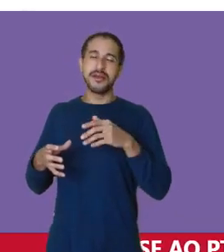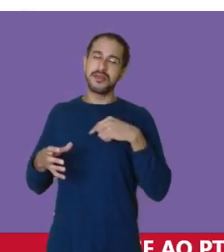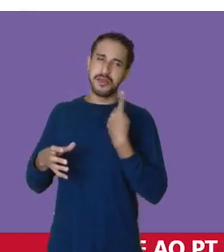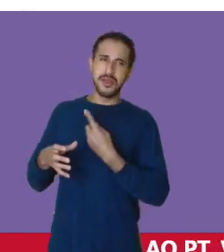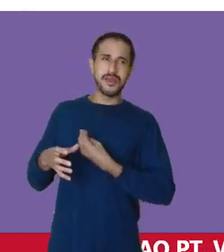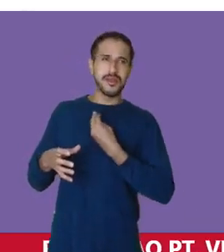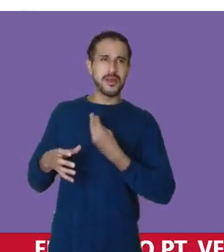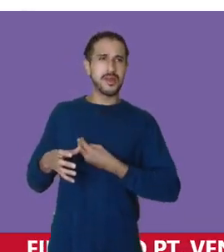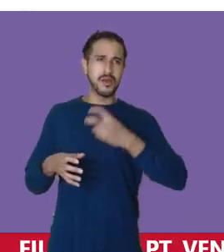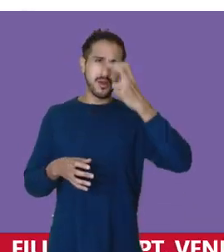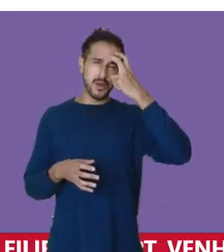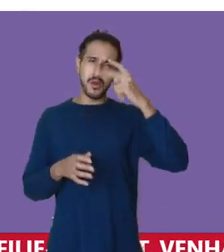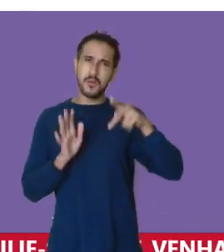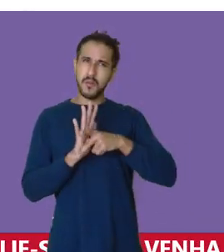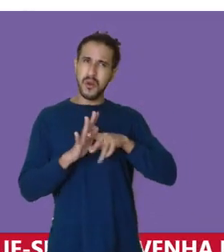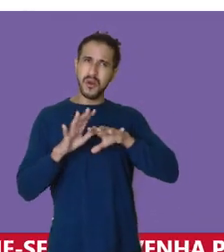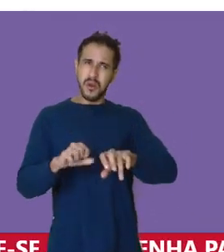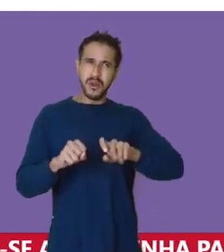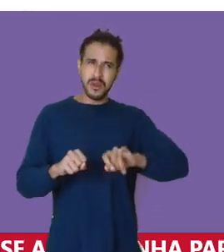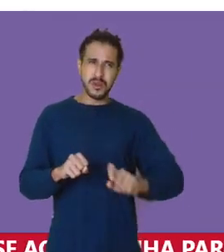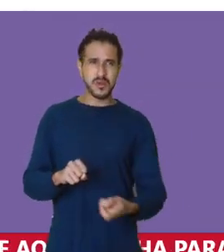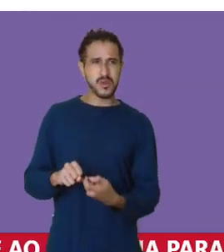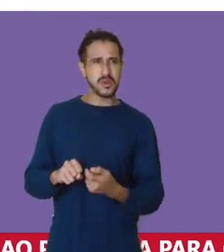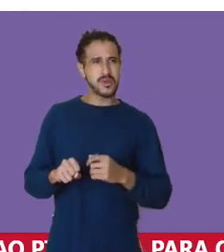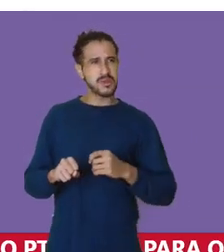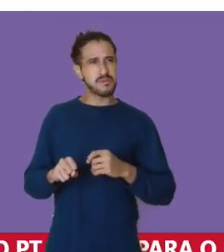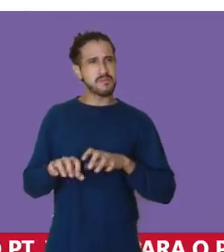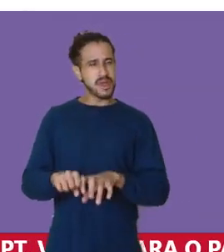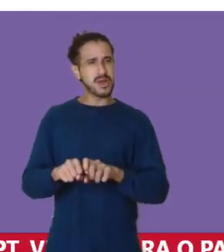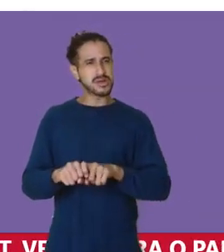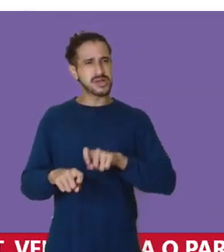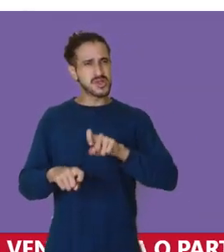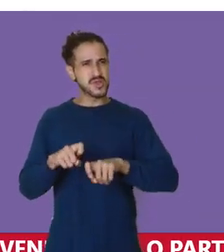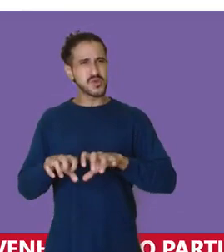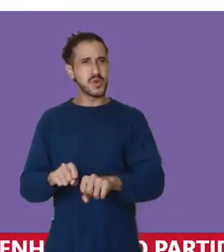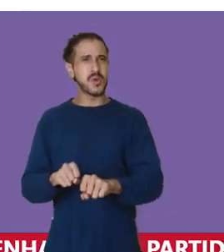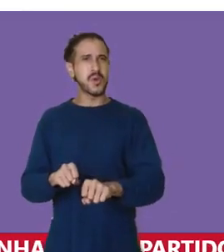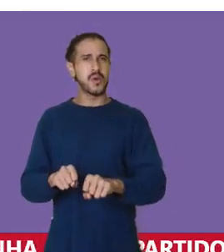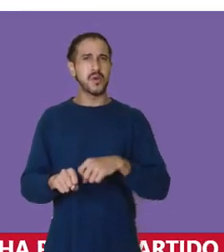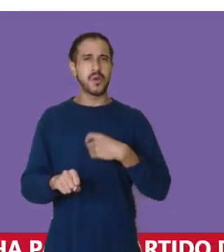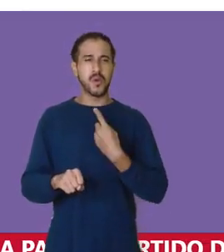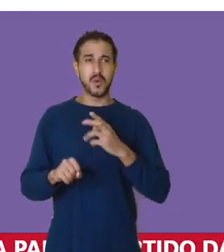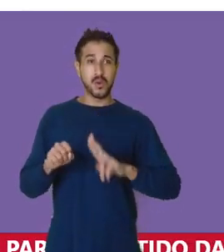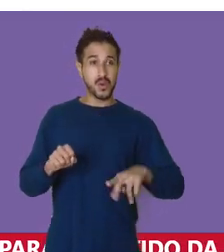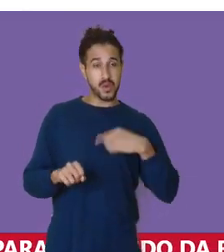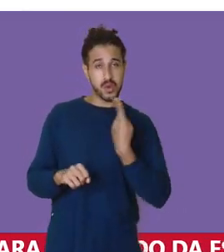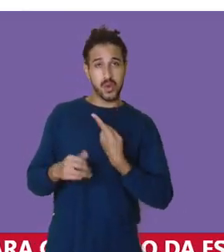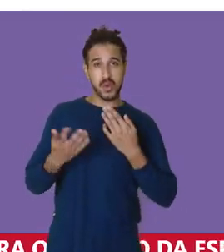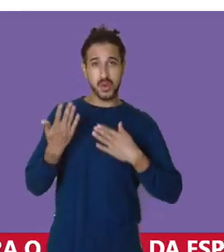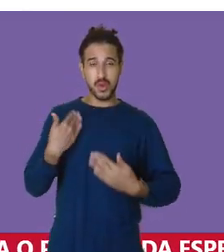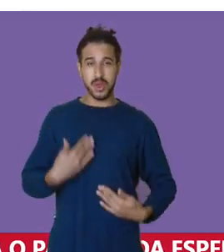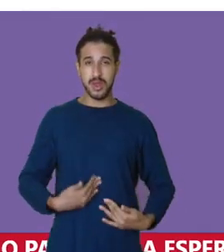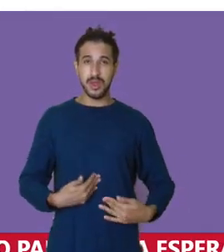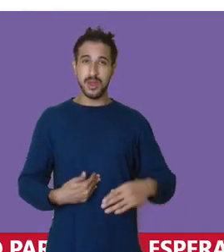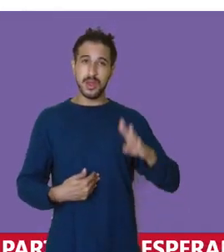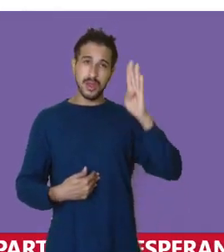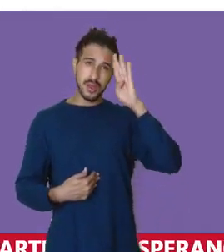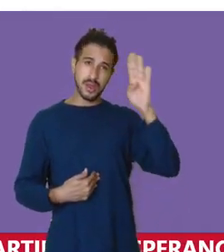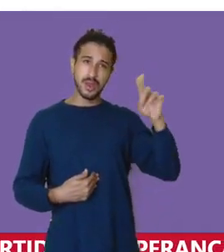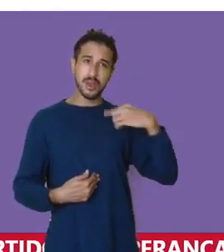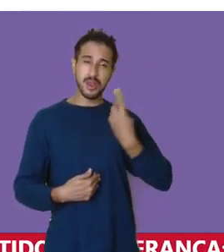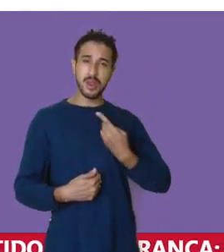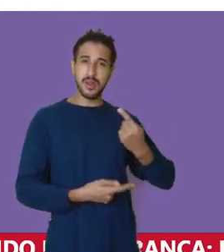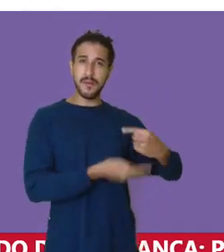vivemos uma cultura do estupro, que foram exatamente usados, os corpos em particular, né, das